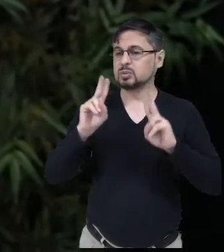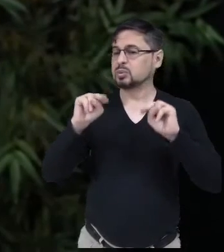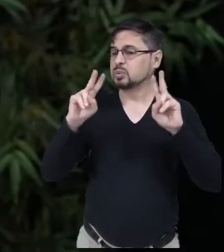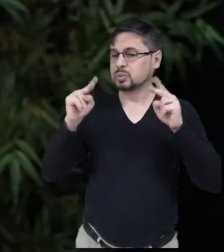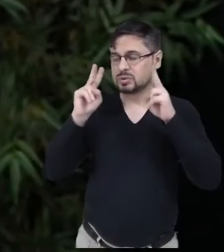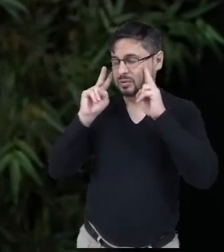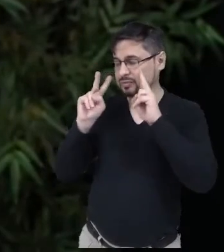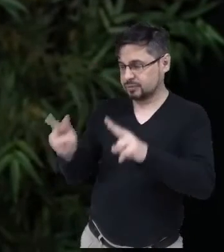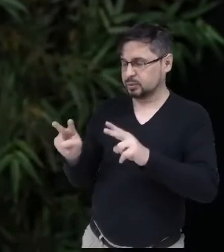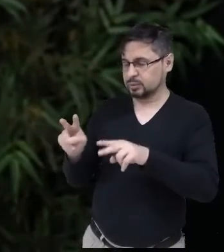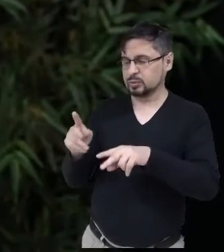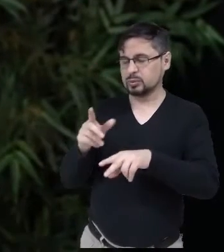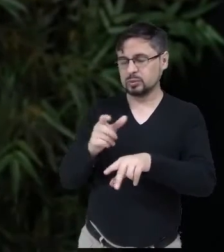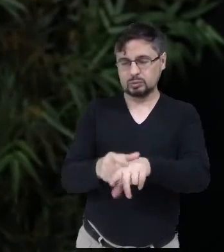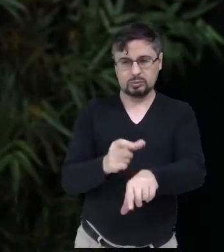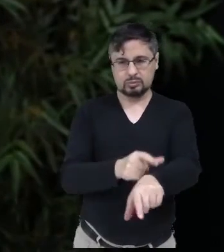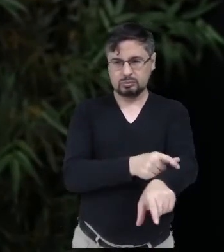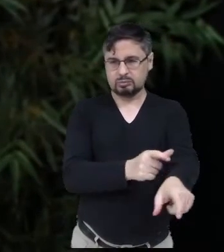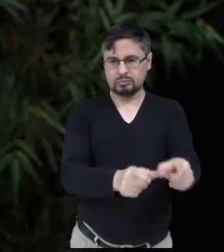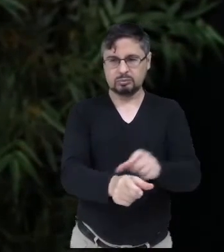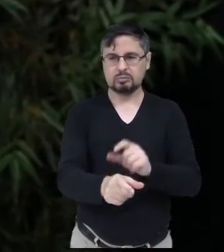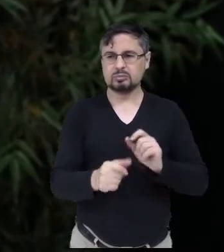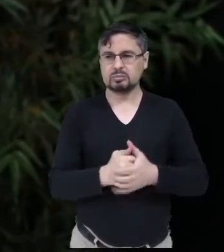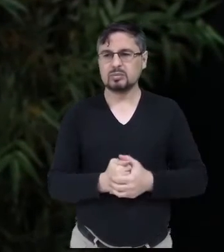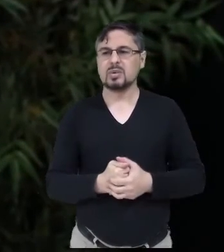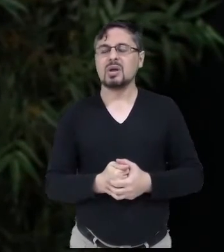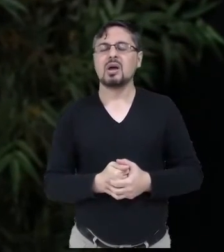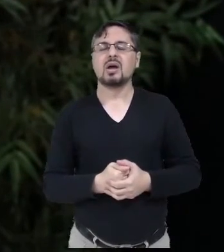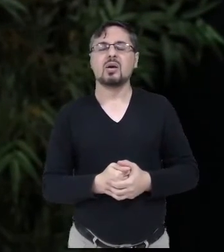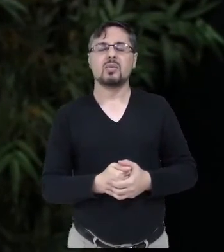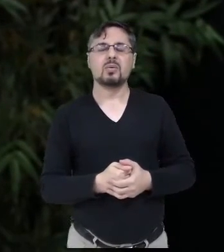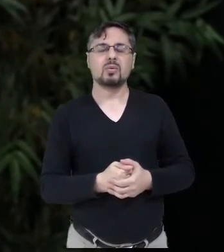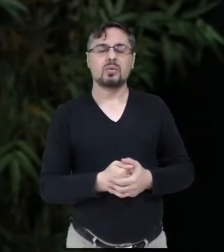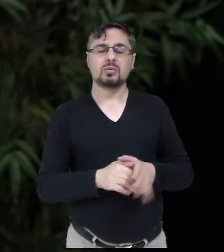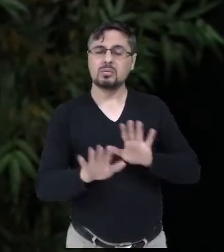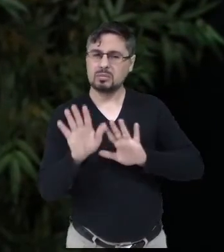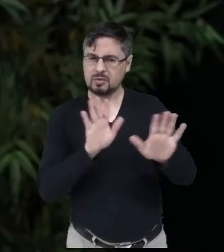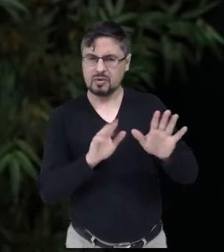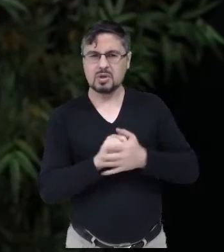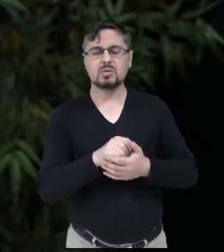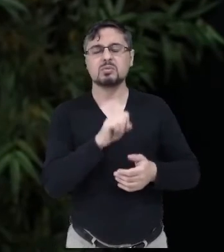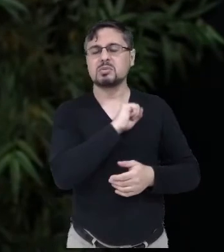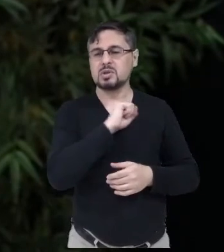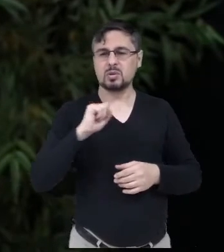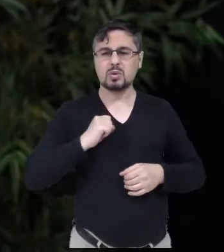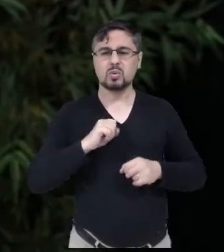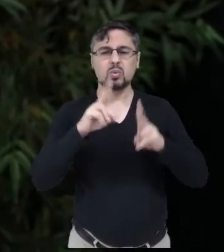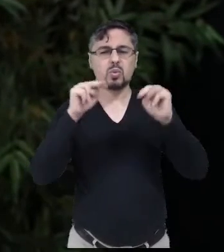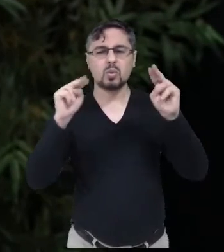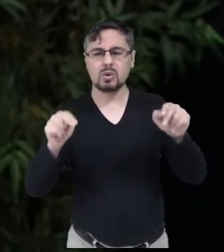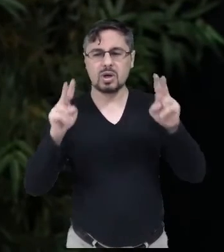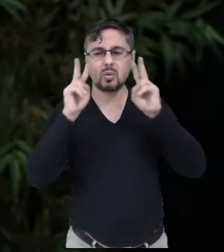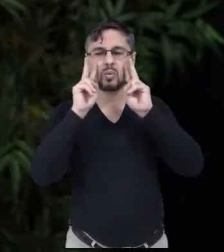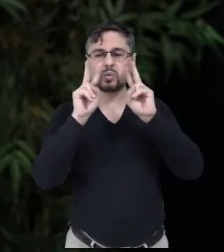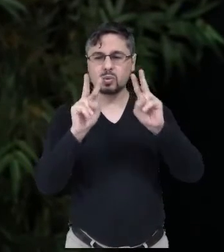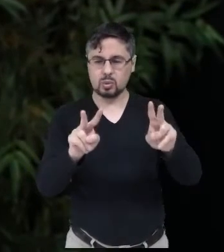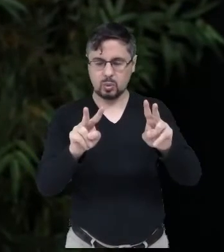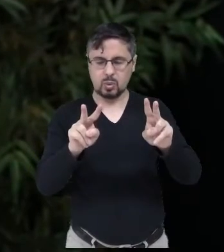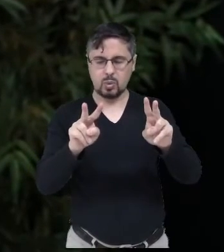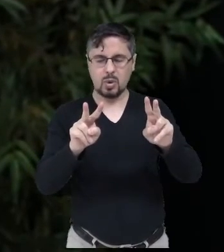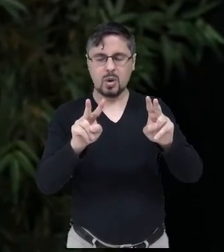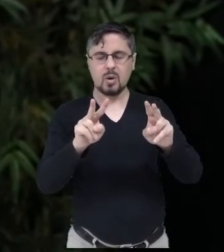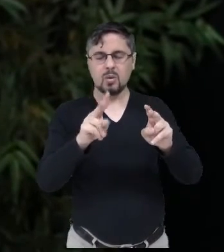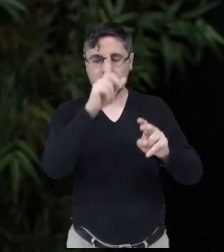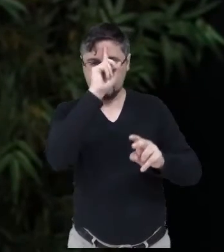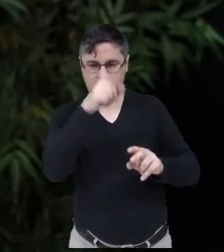dizer, inclusive, que ele nunca utilizou os mandamentos de Moisés do capítulo 14 do livro de Levíticos. Mas naquele dia,